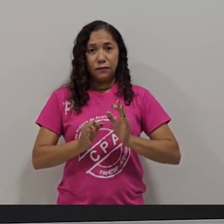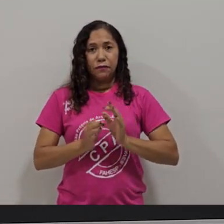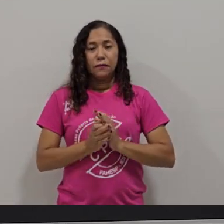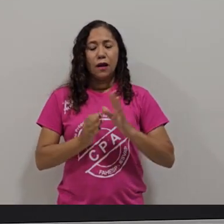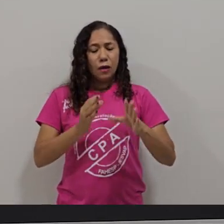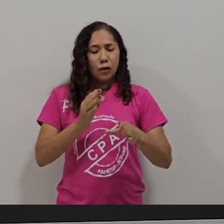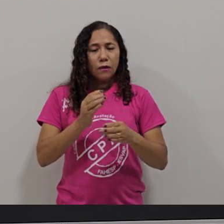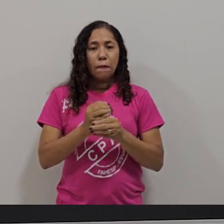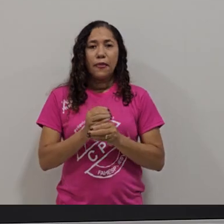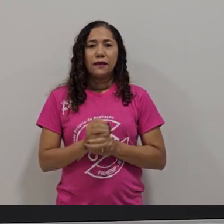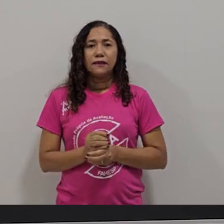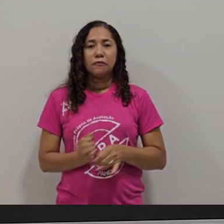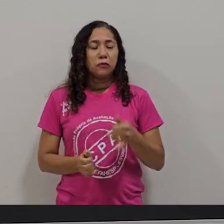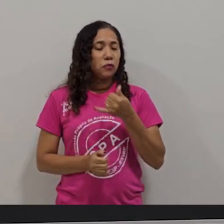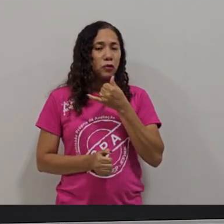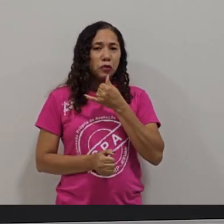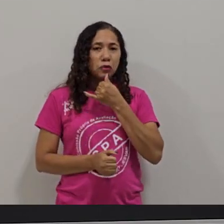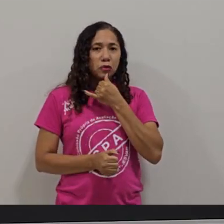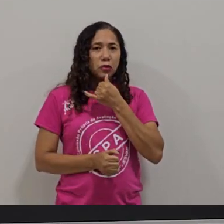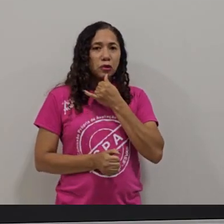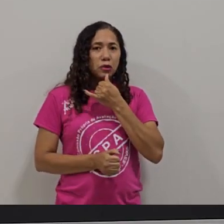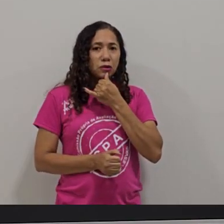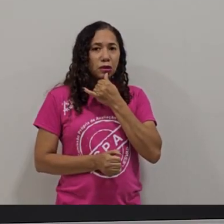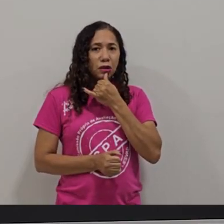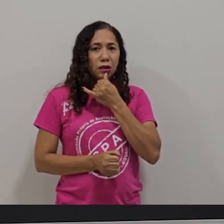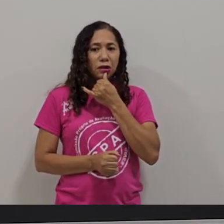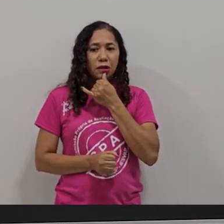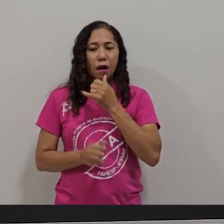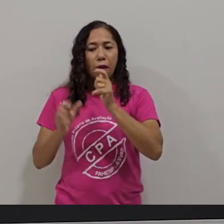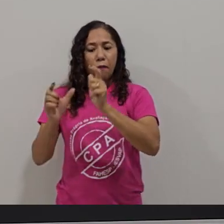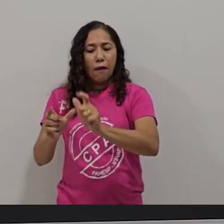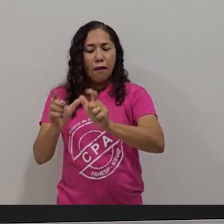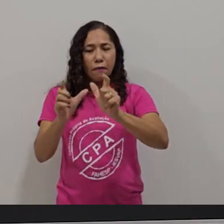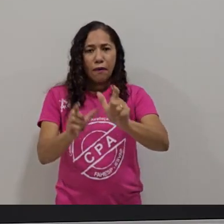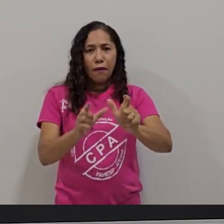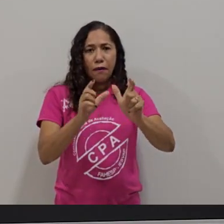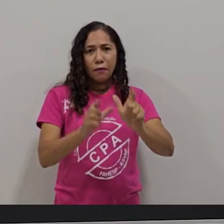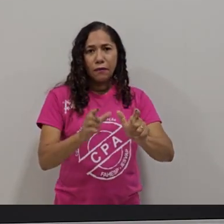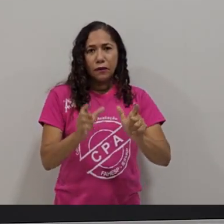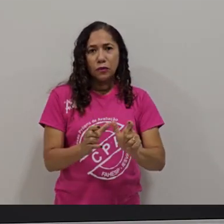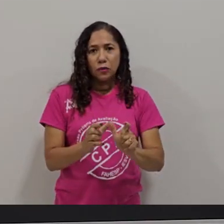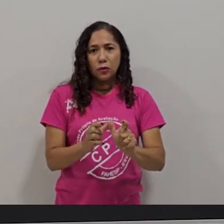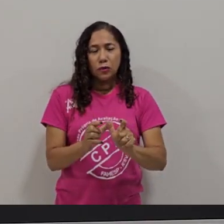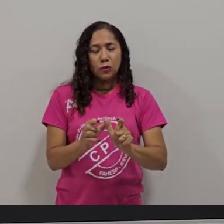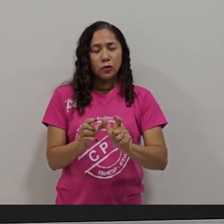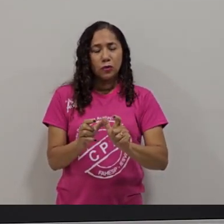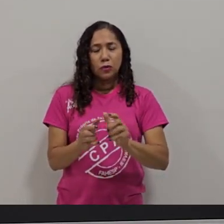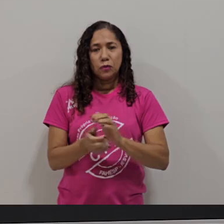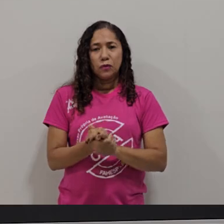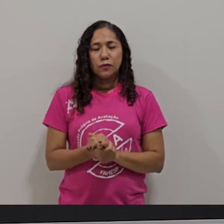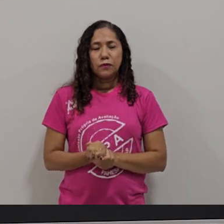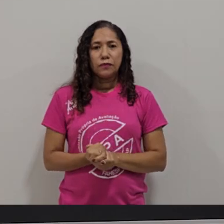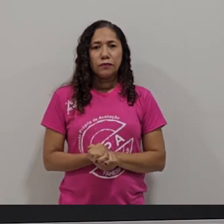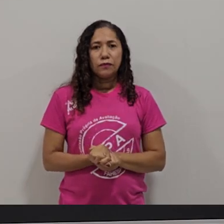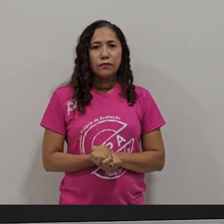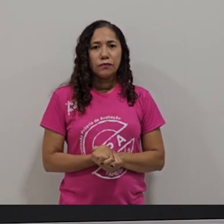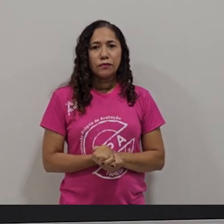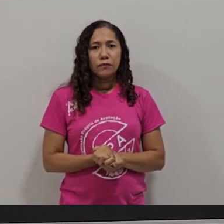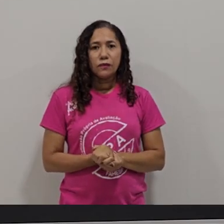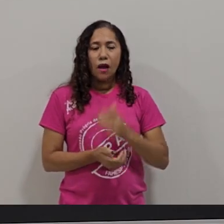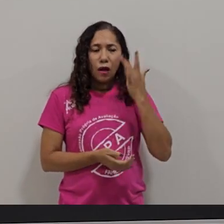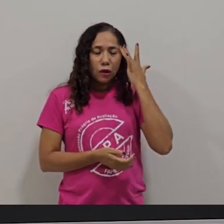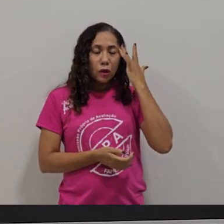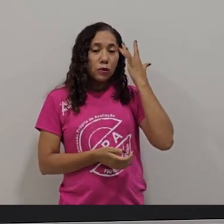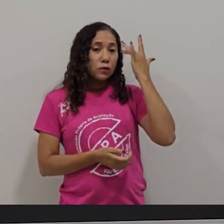jurídico. Infelizmente, a gente também não pode trabalhar em todos os órgãos da cidade. Então, a gente selecionou 3, né, não sei